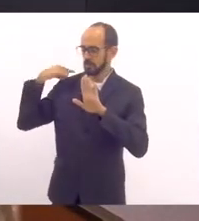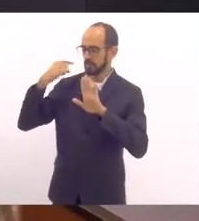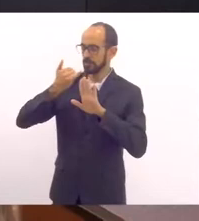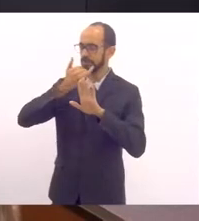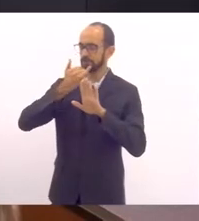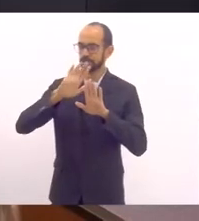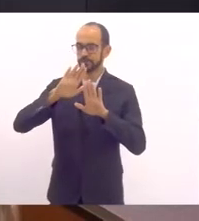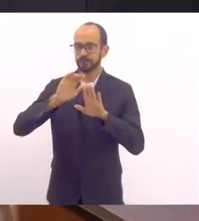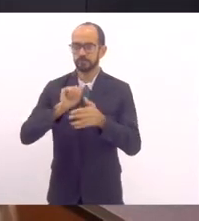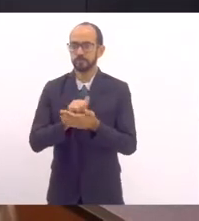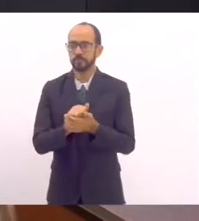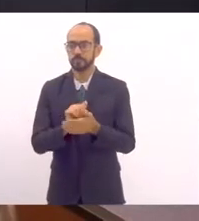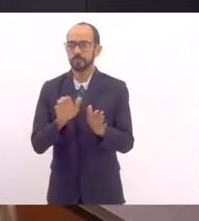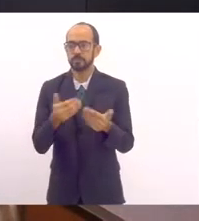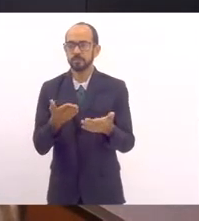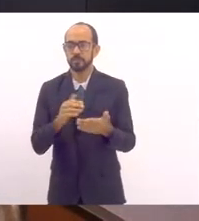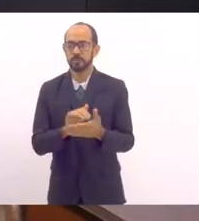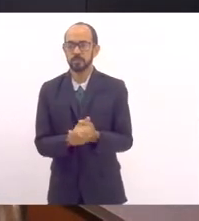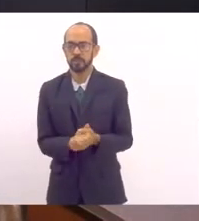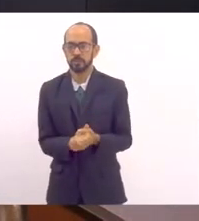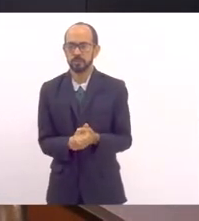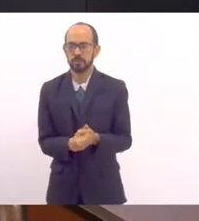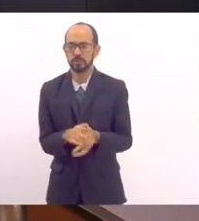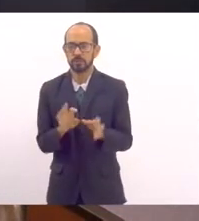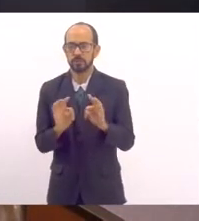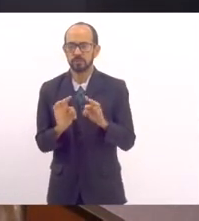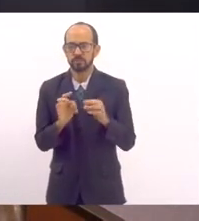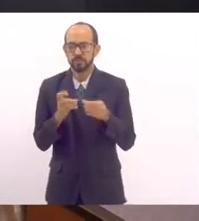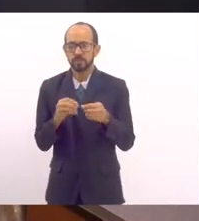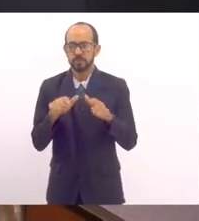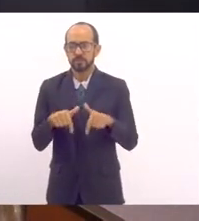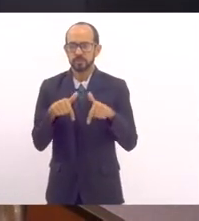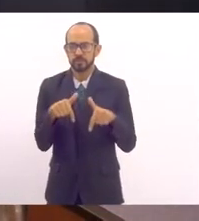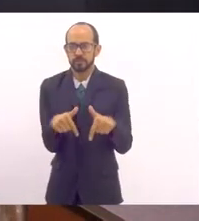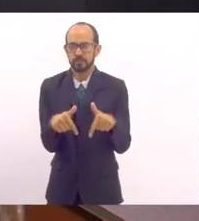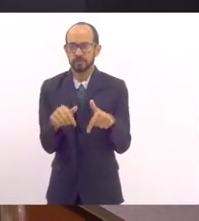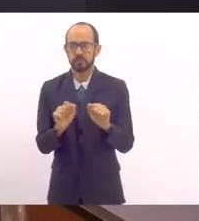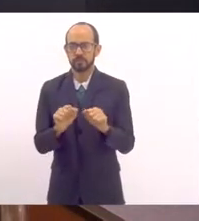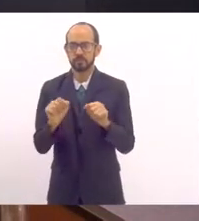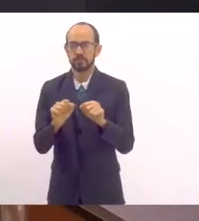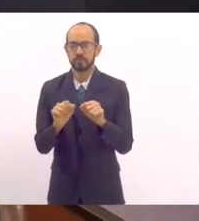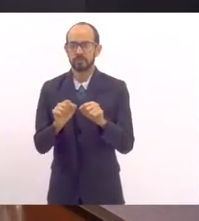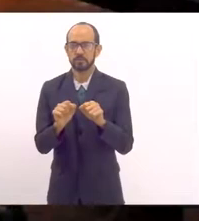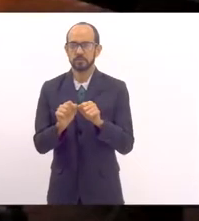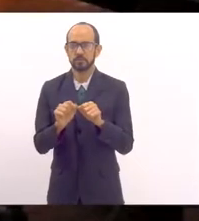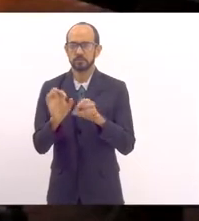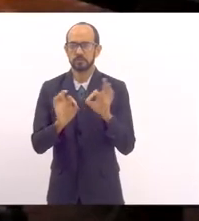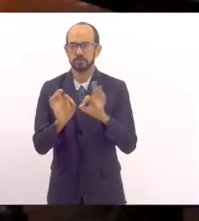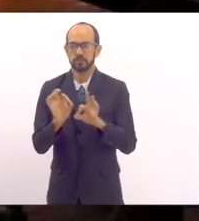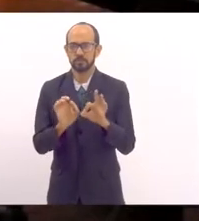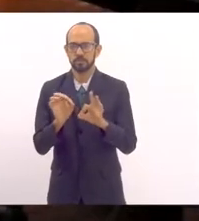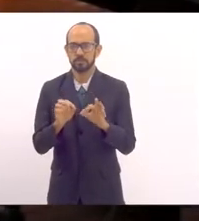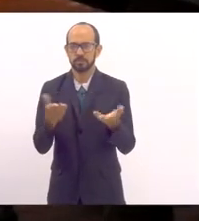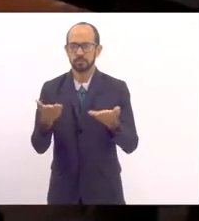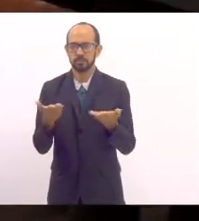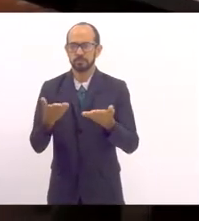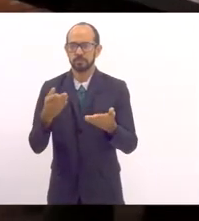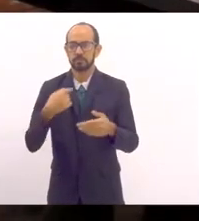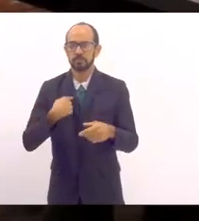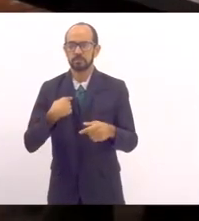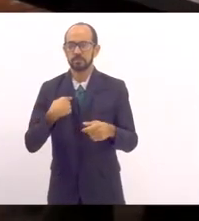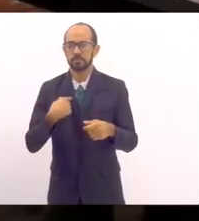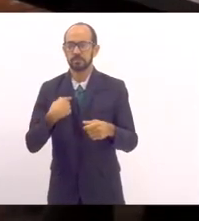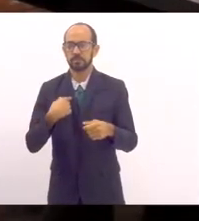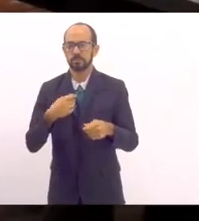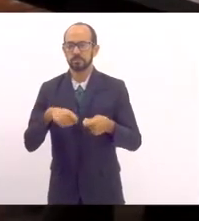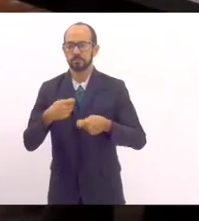Então... todo o esforço que foi empreendido para a organização, hoje sou dirigente municipal, e